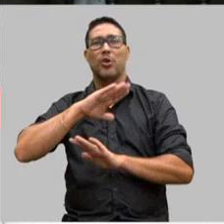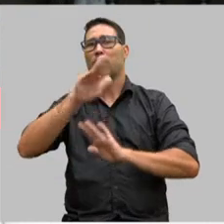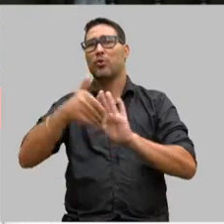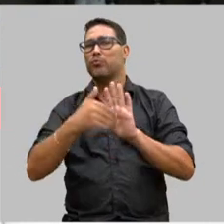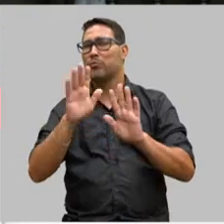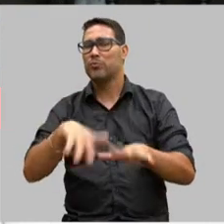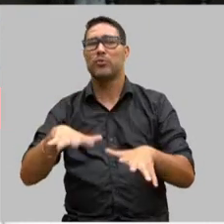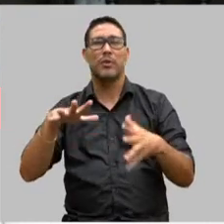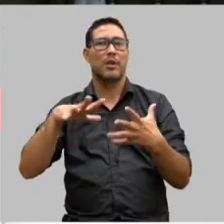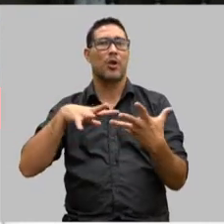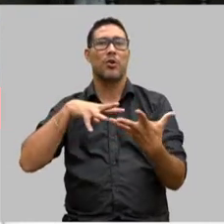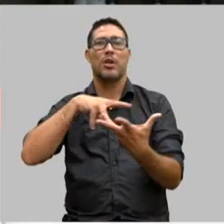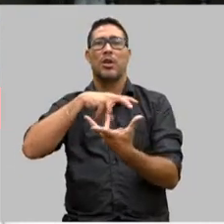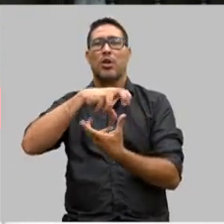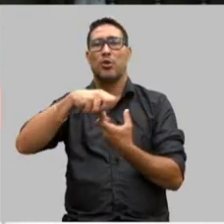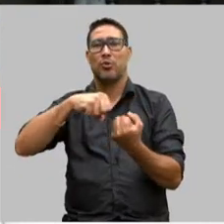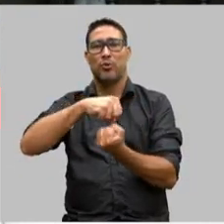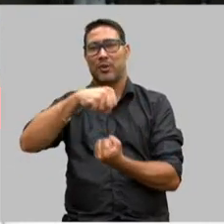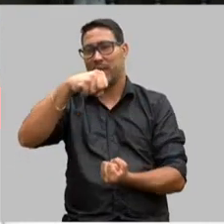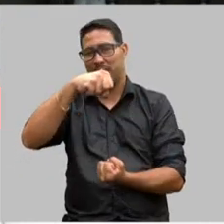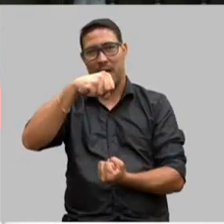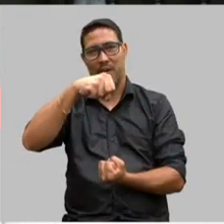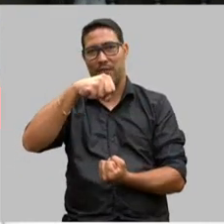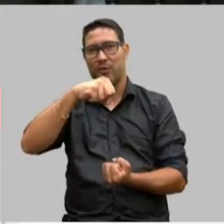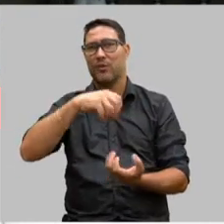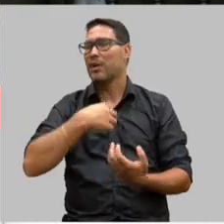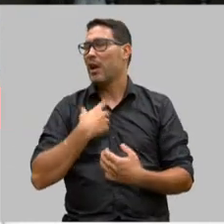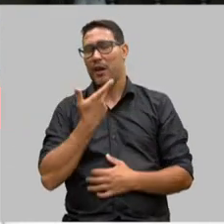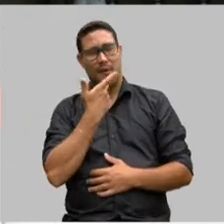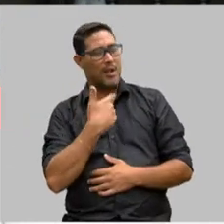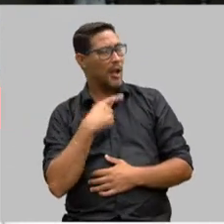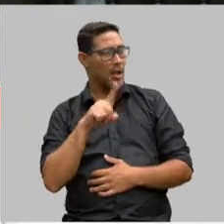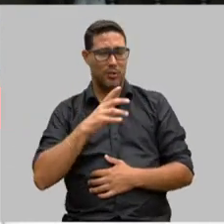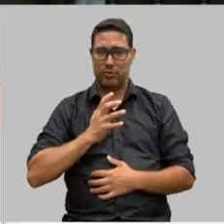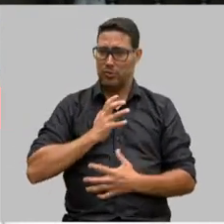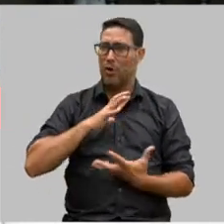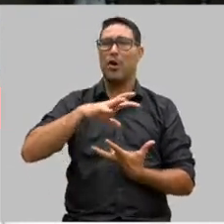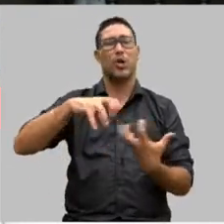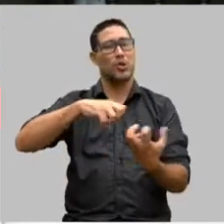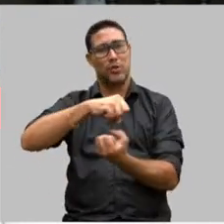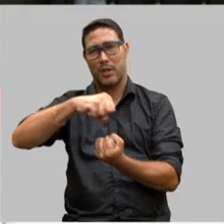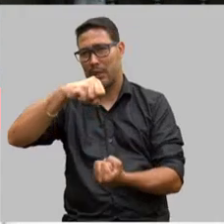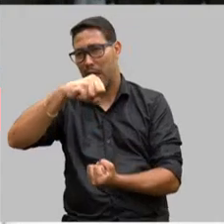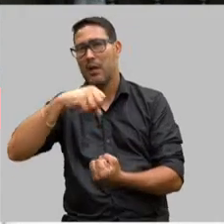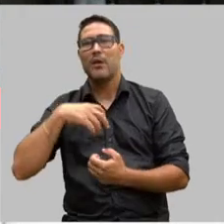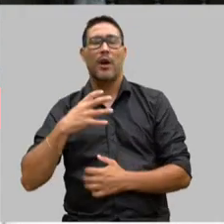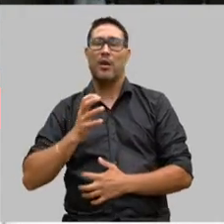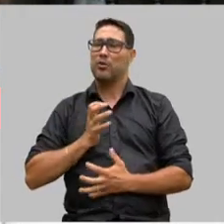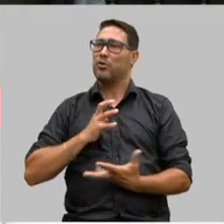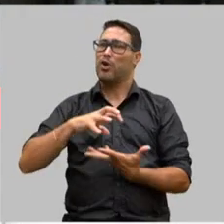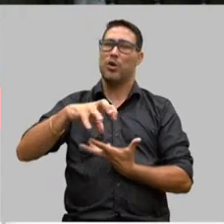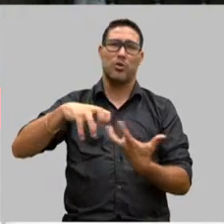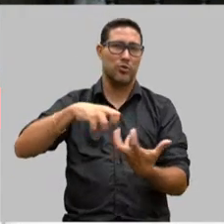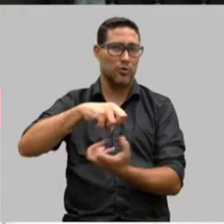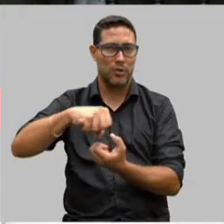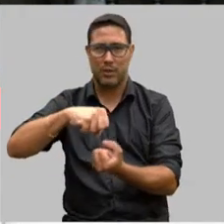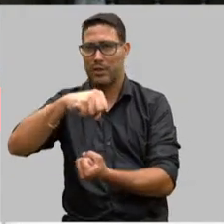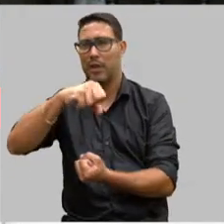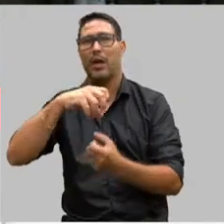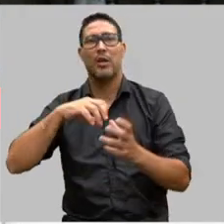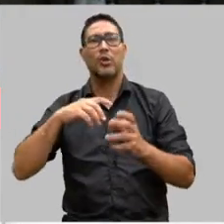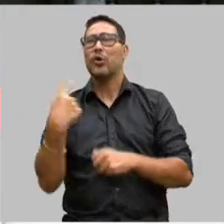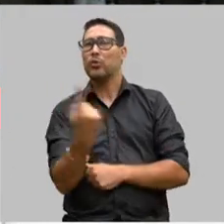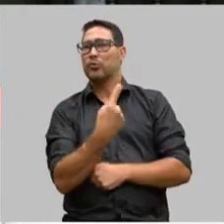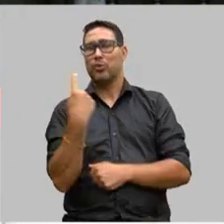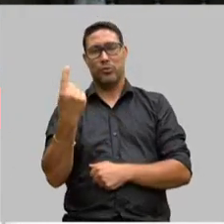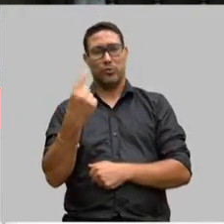aqui. Se eu perguntar ao setor, nós somos sustentáveis, não sei quem nós somos sustentáveis, todos nós somos.